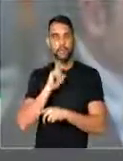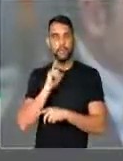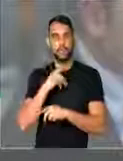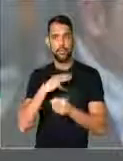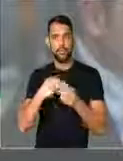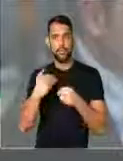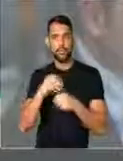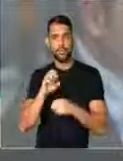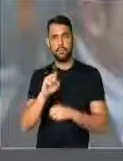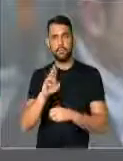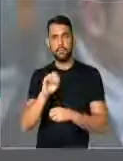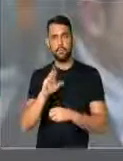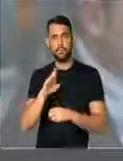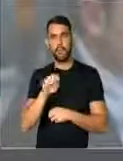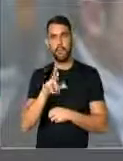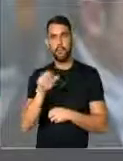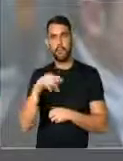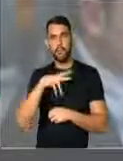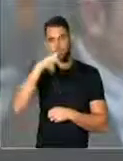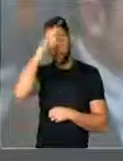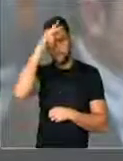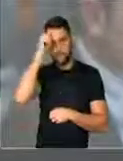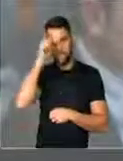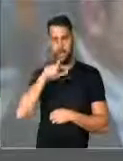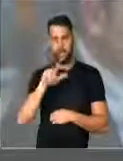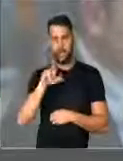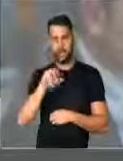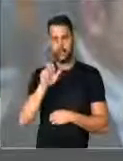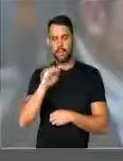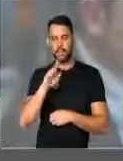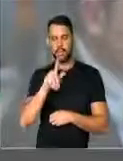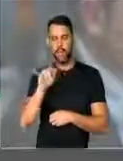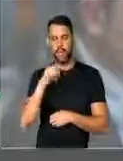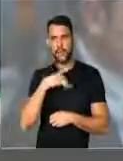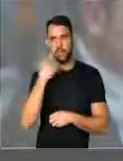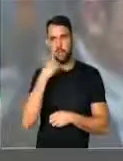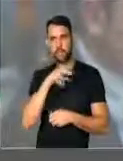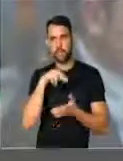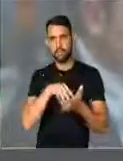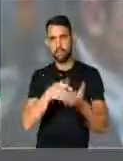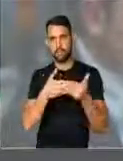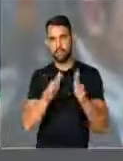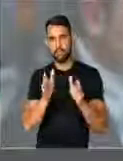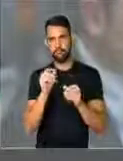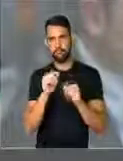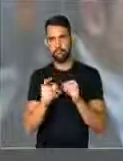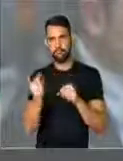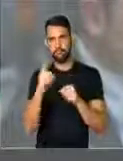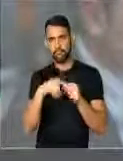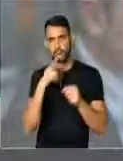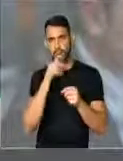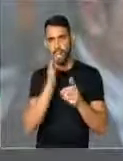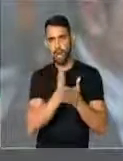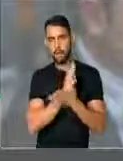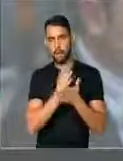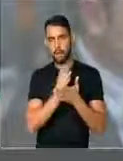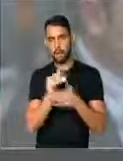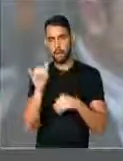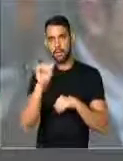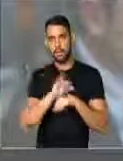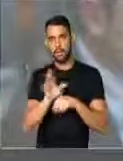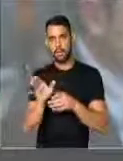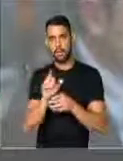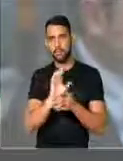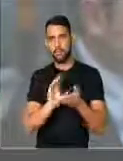O município de Santa Bárbara, onde o prefeito Leris Braga conseguiu resistir à reabertura do fornecimento de água das captadas